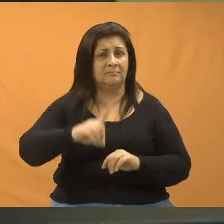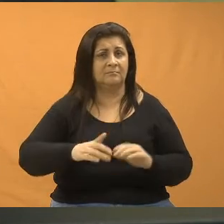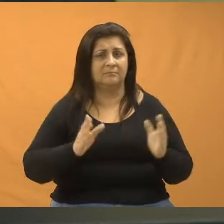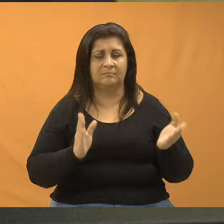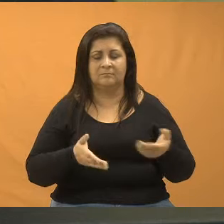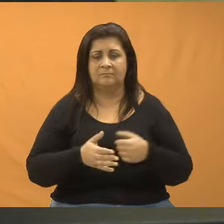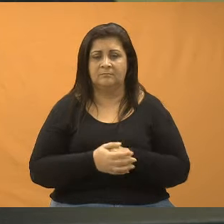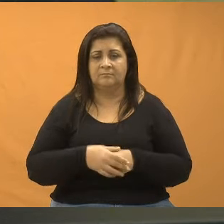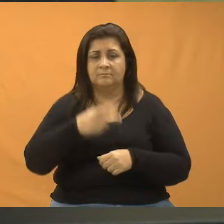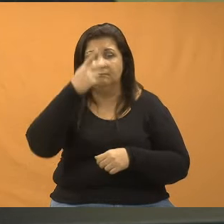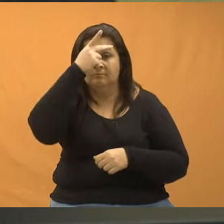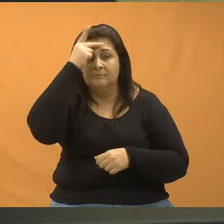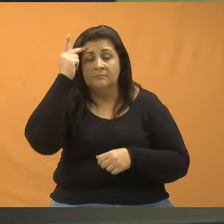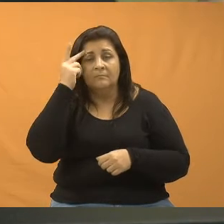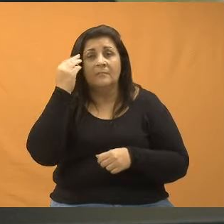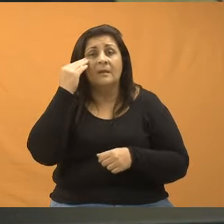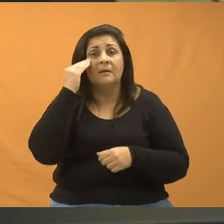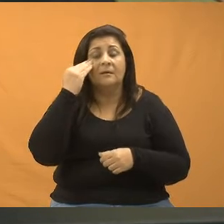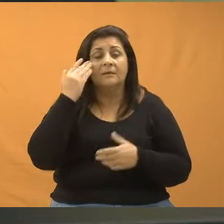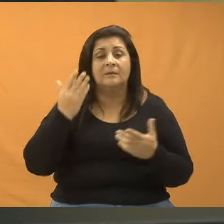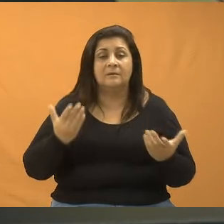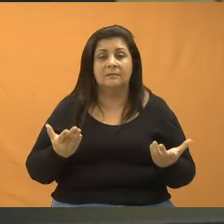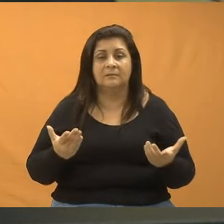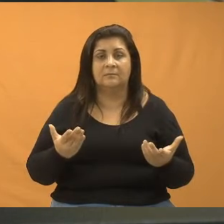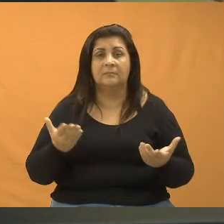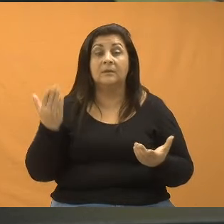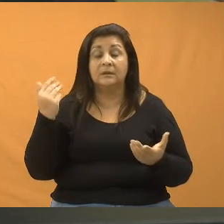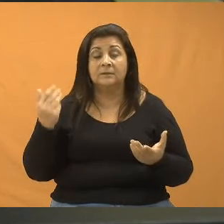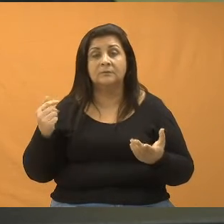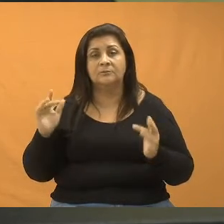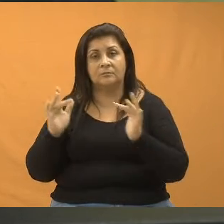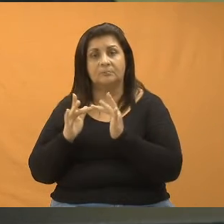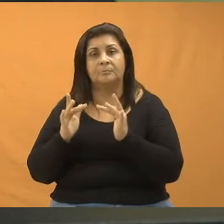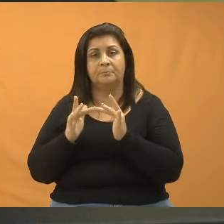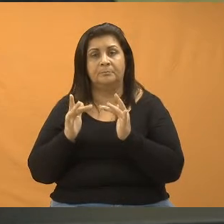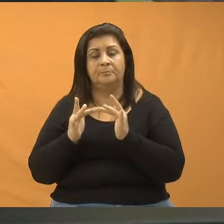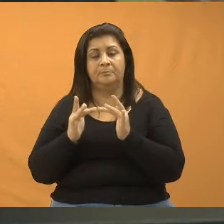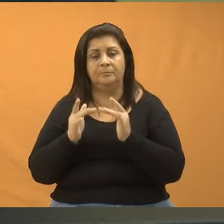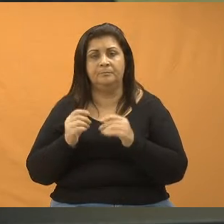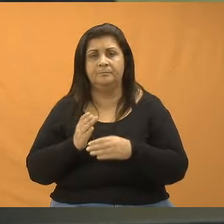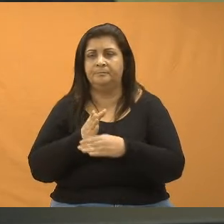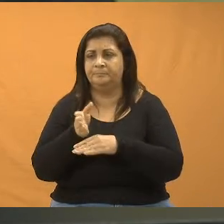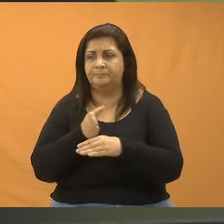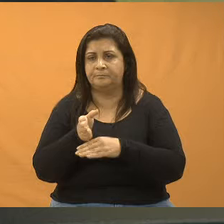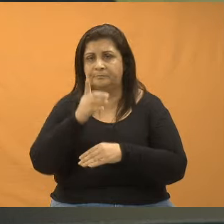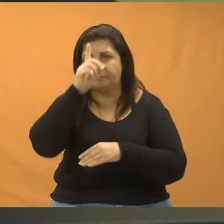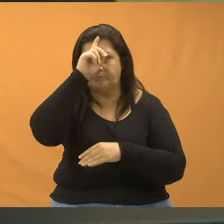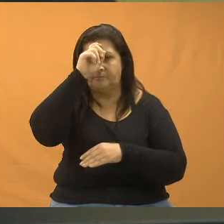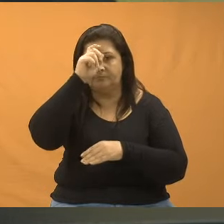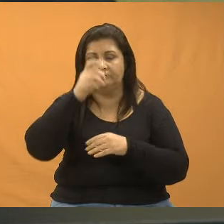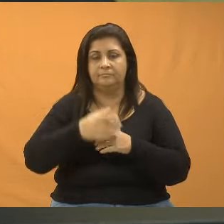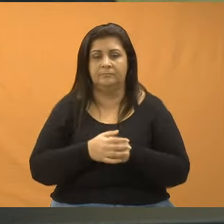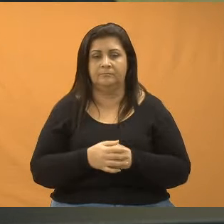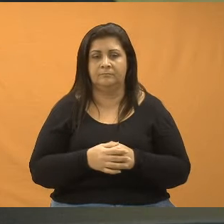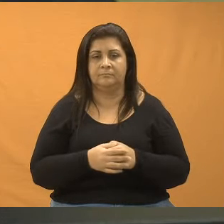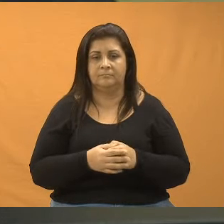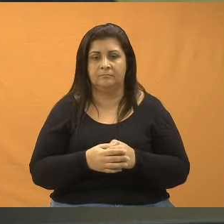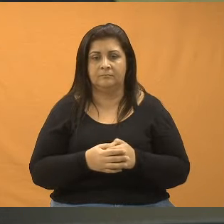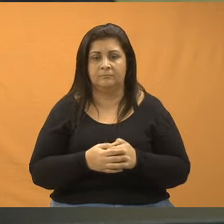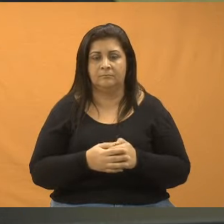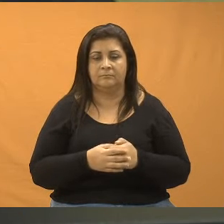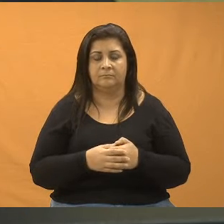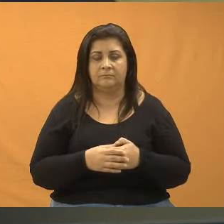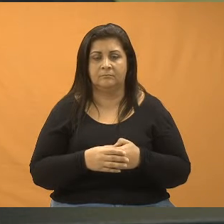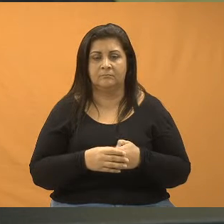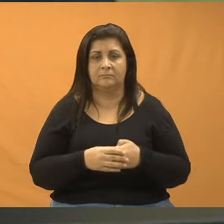As pessoas precisam, antes as pessoas tinham um vínculo, né? As pessoas frequentavam, as pessoas se conheciam, um frequentava a casa do outro. Quando